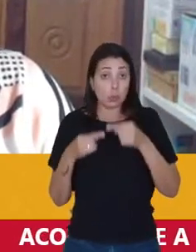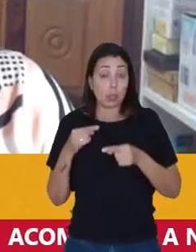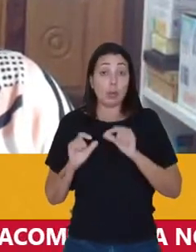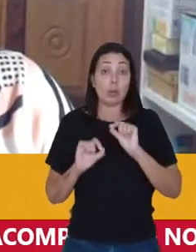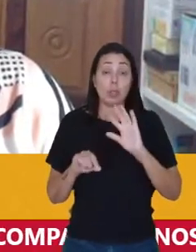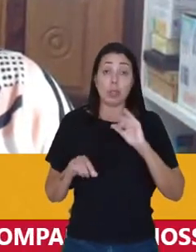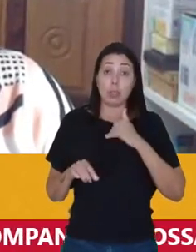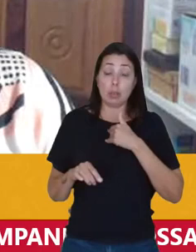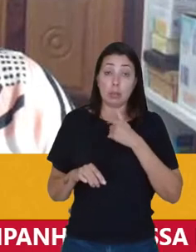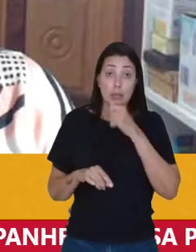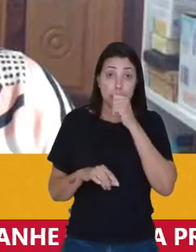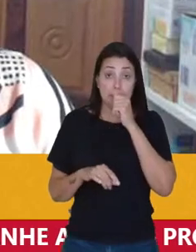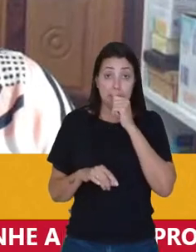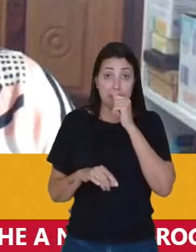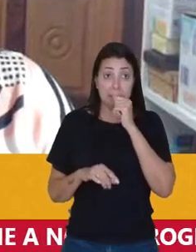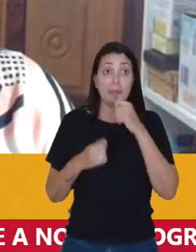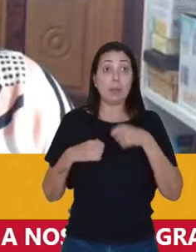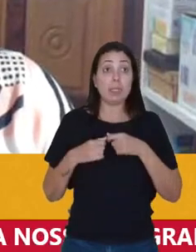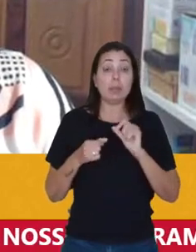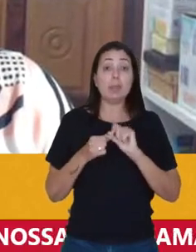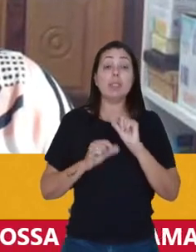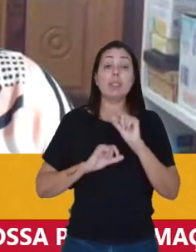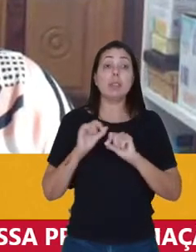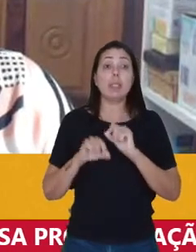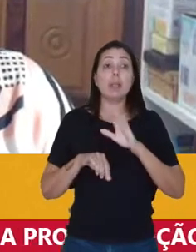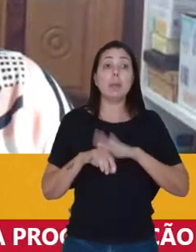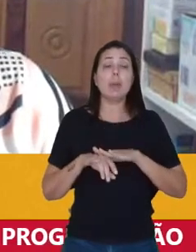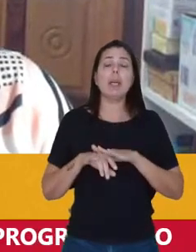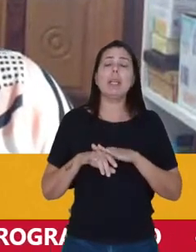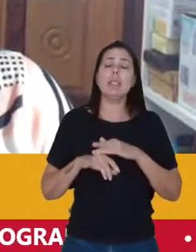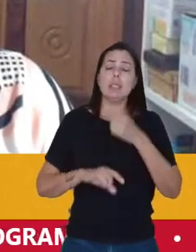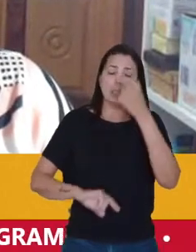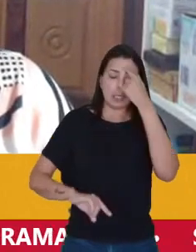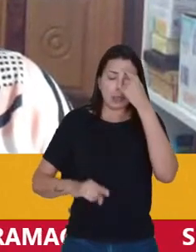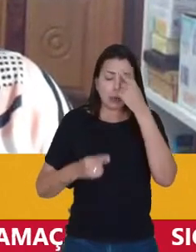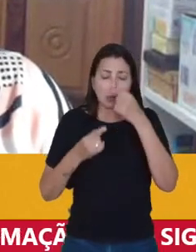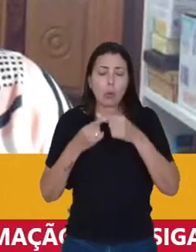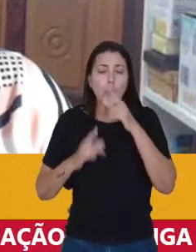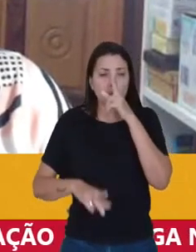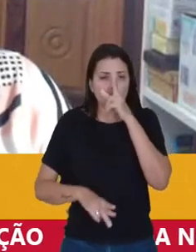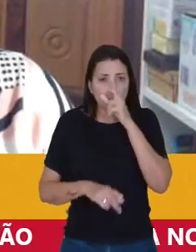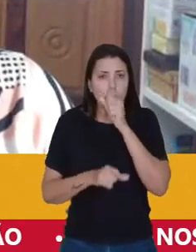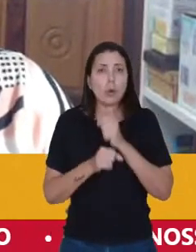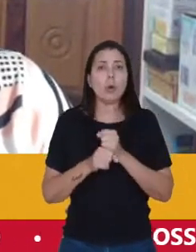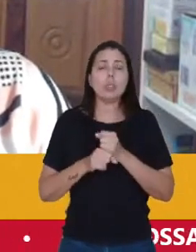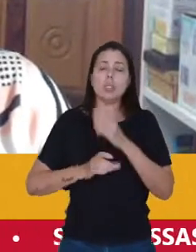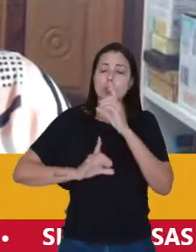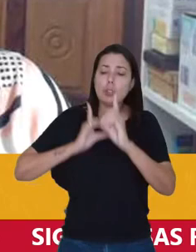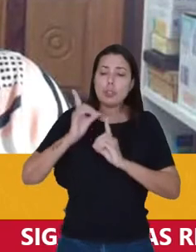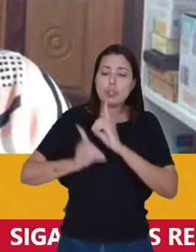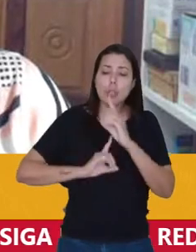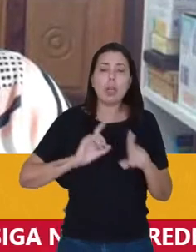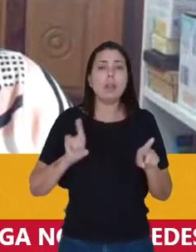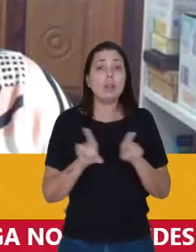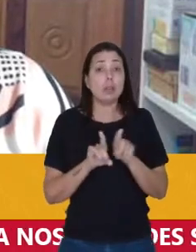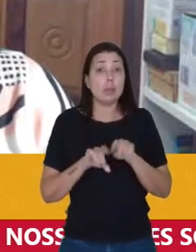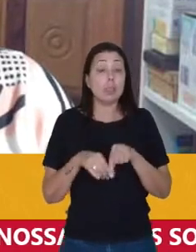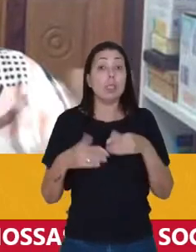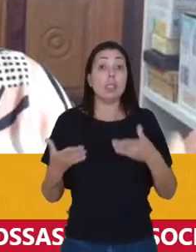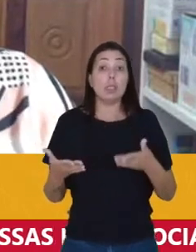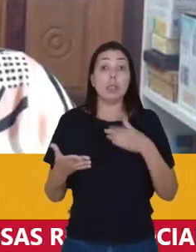que nós ainda precisamos fazer com mais contundência, com mais força, com mais diálogo, inclusive, no